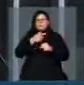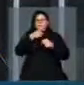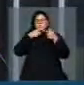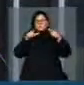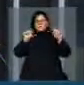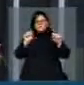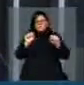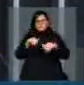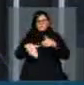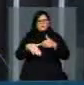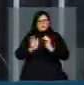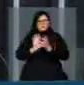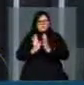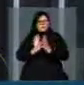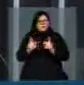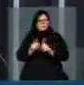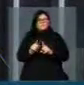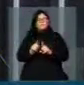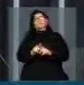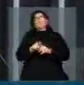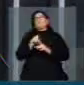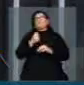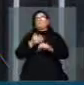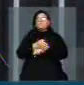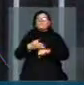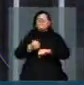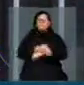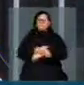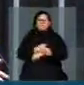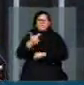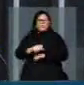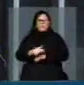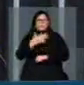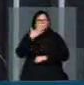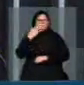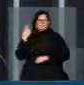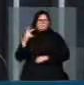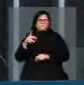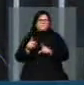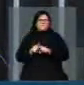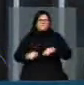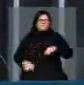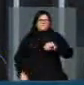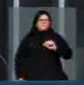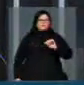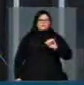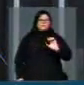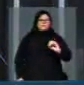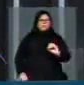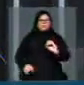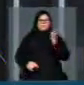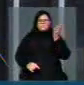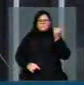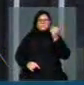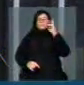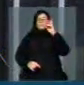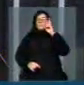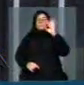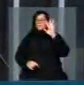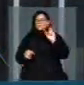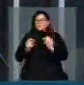de sinais e outros aspectos relacionados com essa questão. Em maio passado, por exemplo, foi sancionada a Lei Complementar